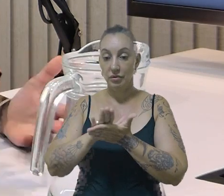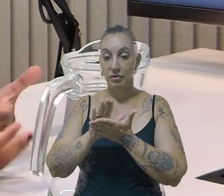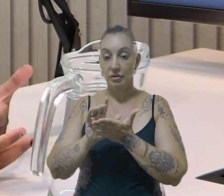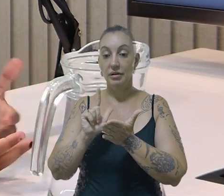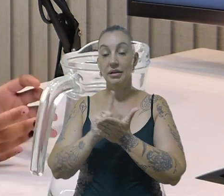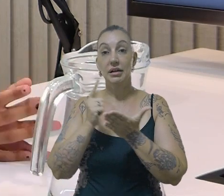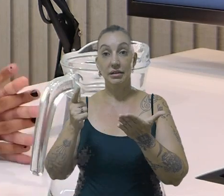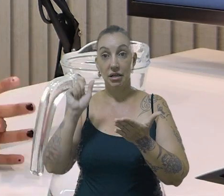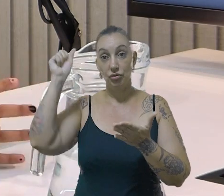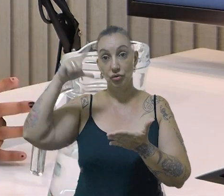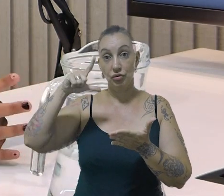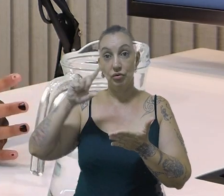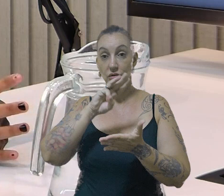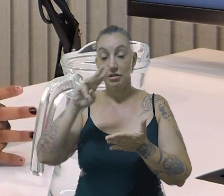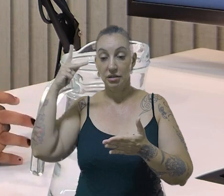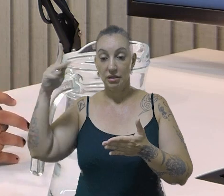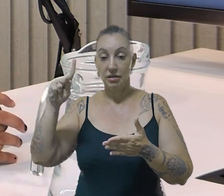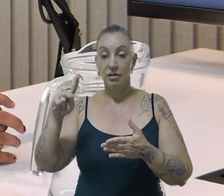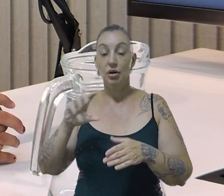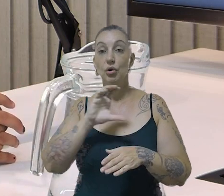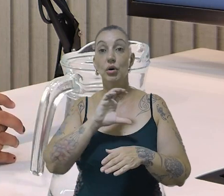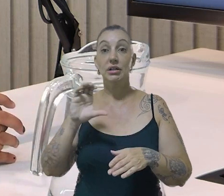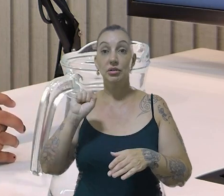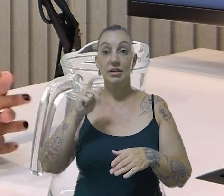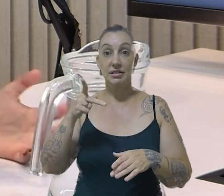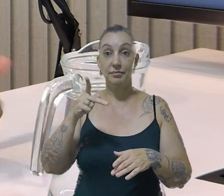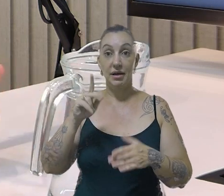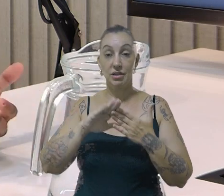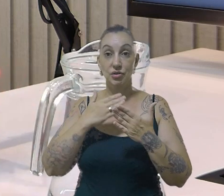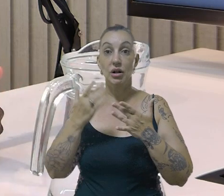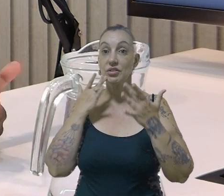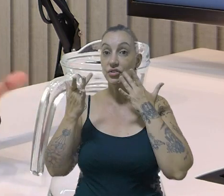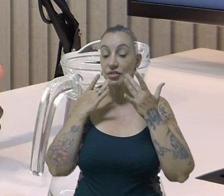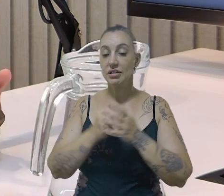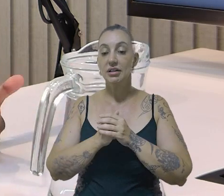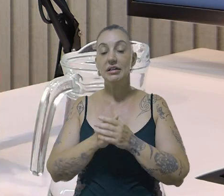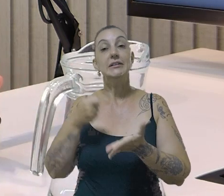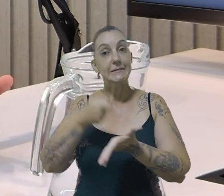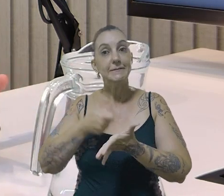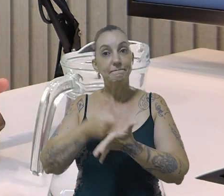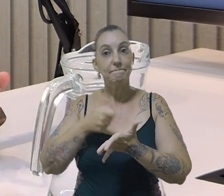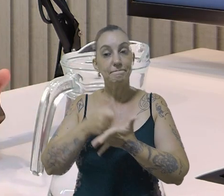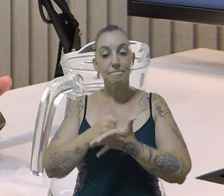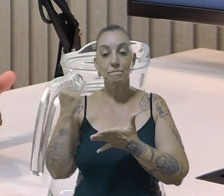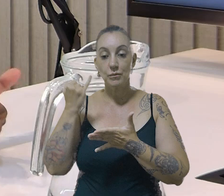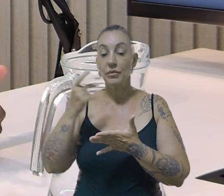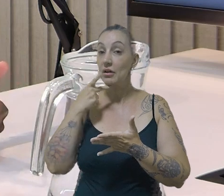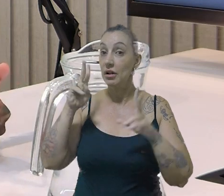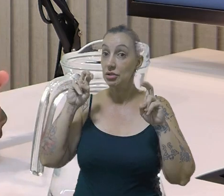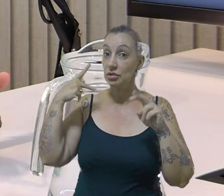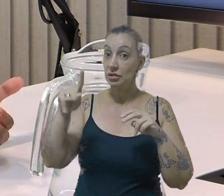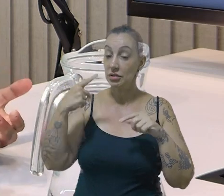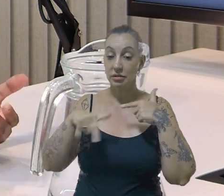site dele ele é coordenador da da SP escola de teatro e ele ele insiste na importância de você falar sobre o seu trabalho